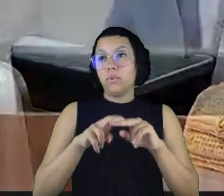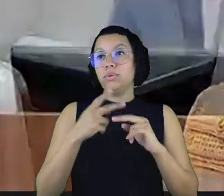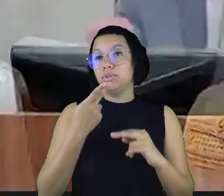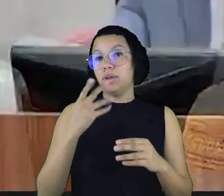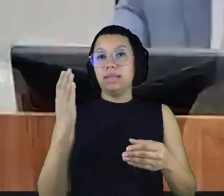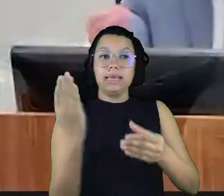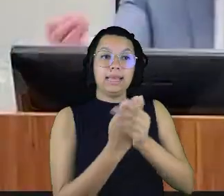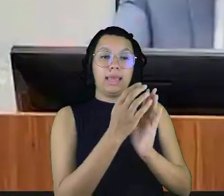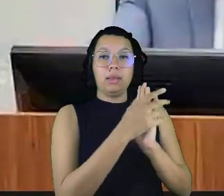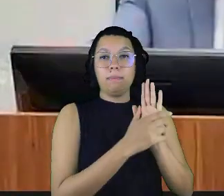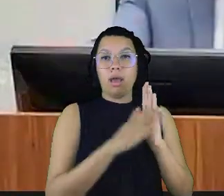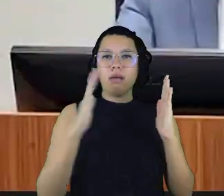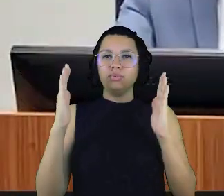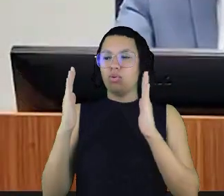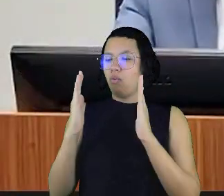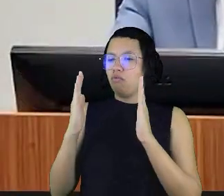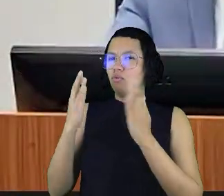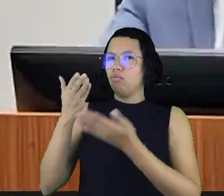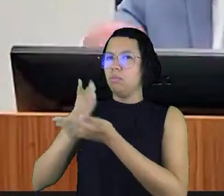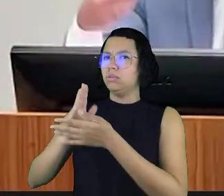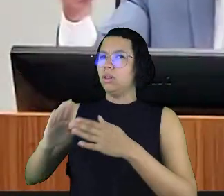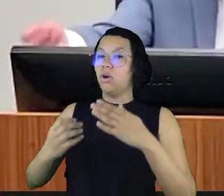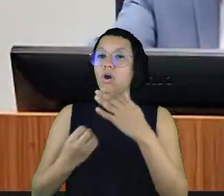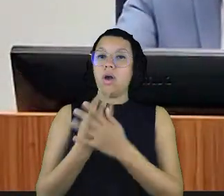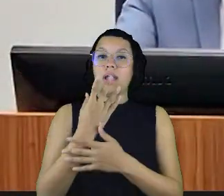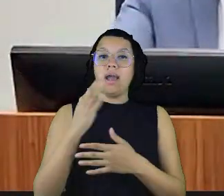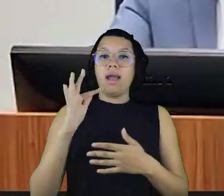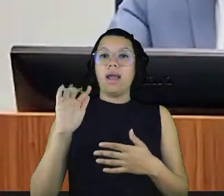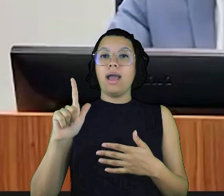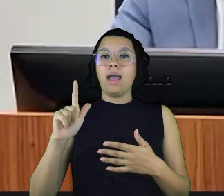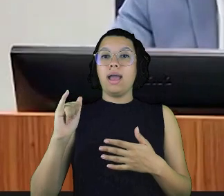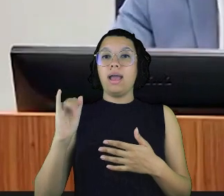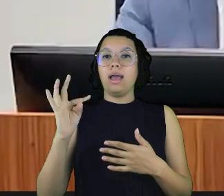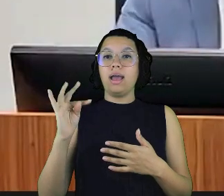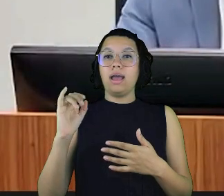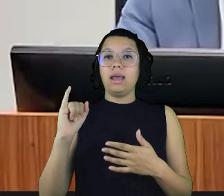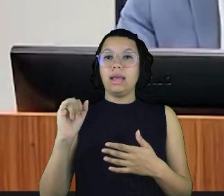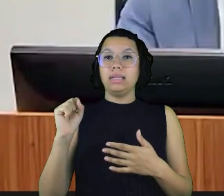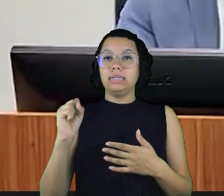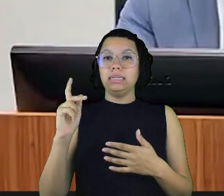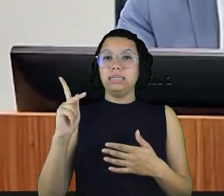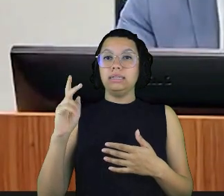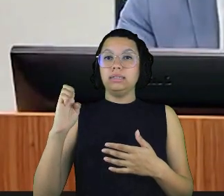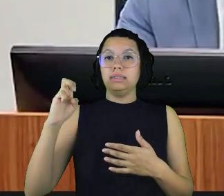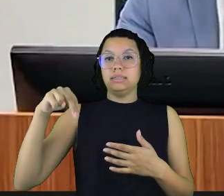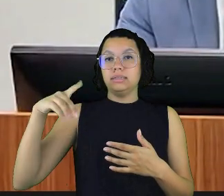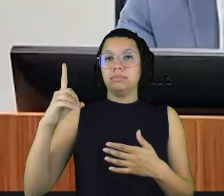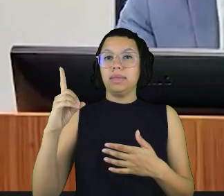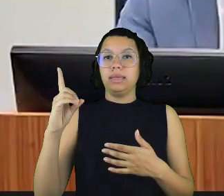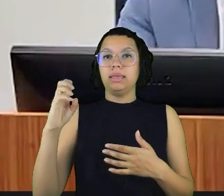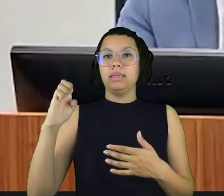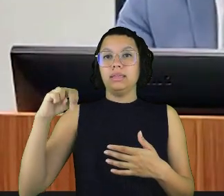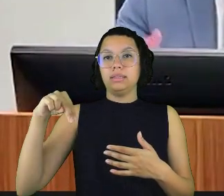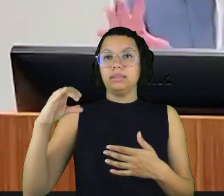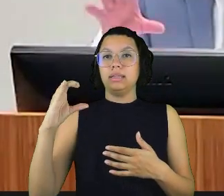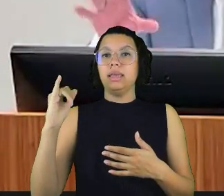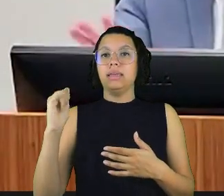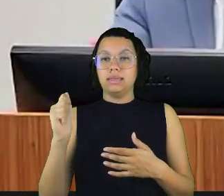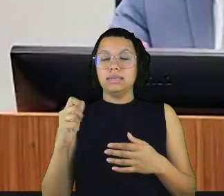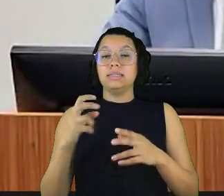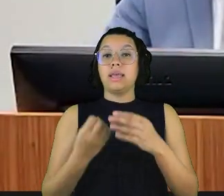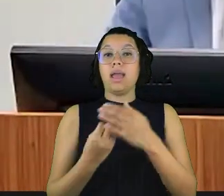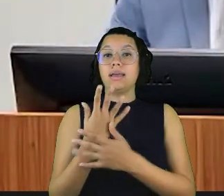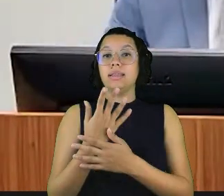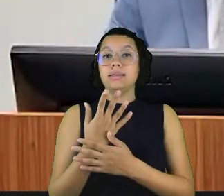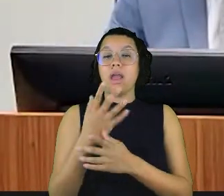com anulatória geram litispendência, provocam o efeito da litispendência. Muito